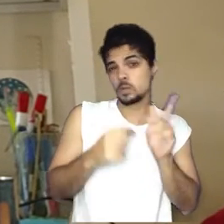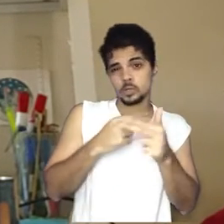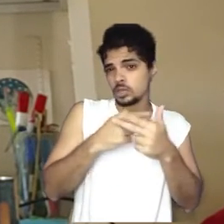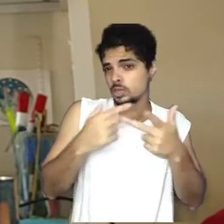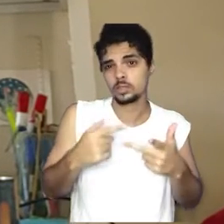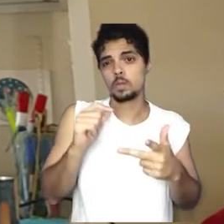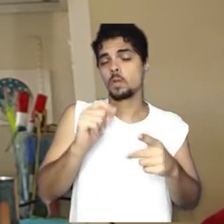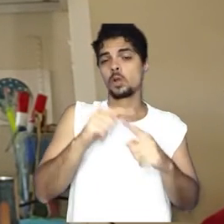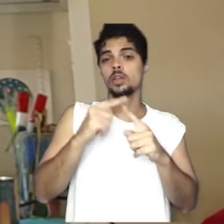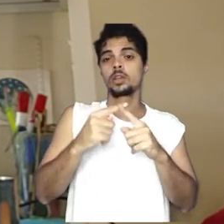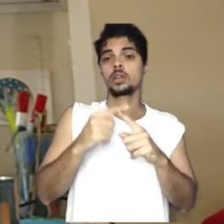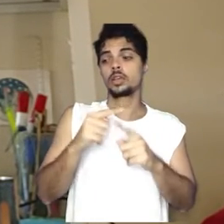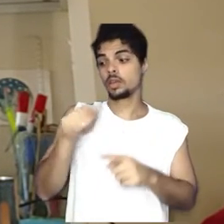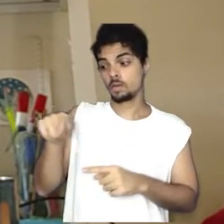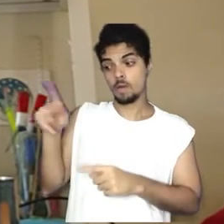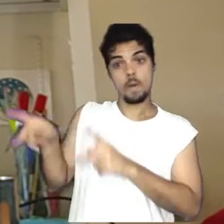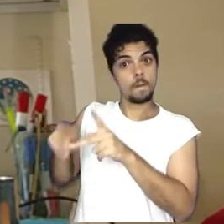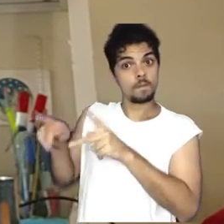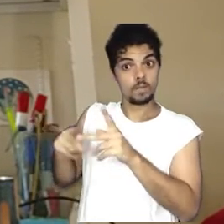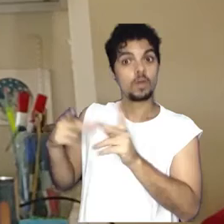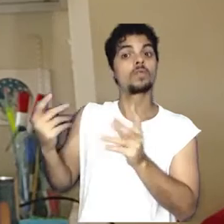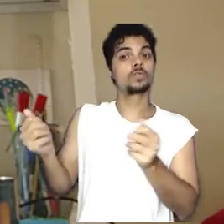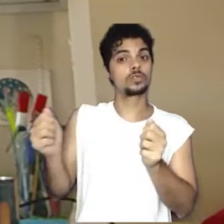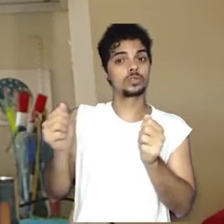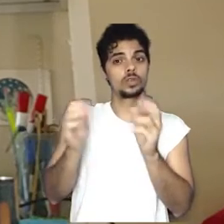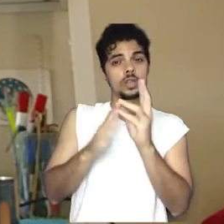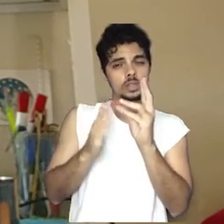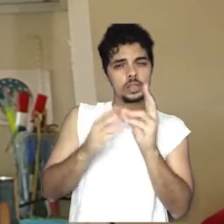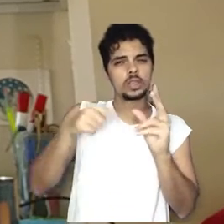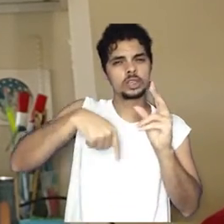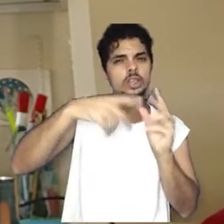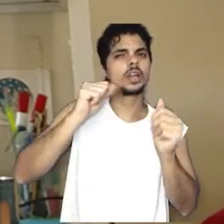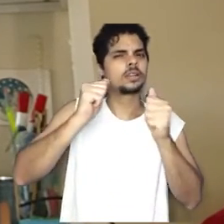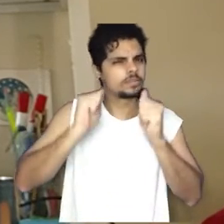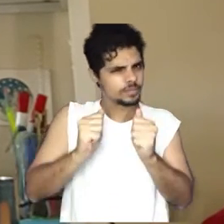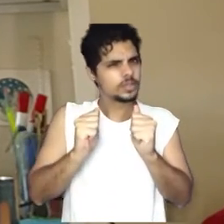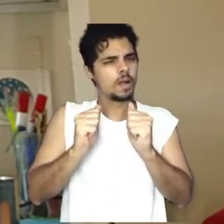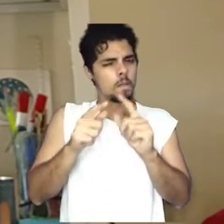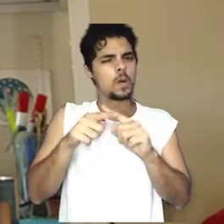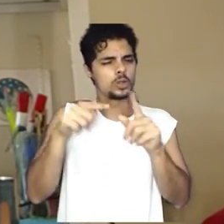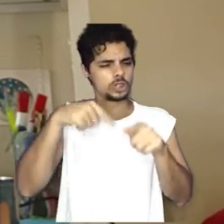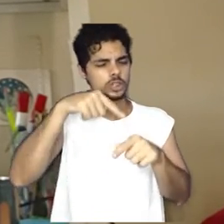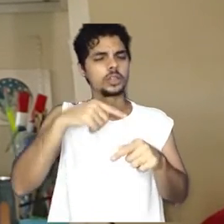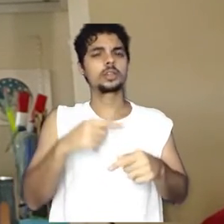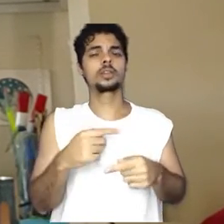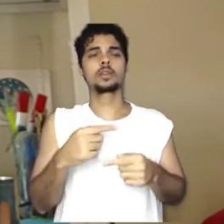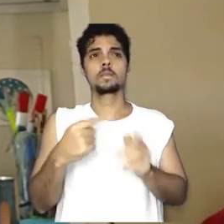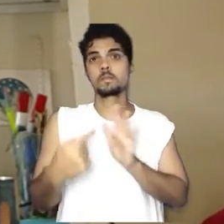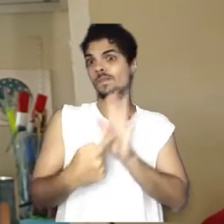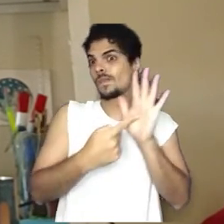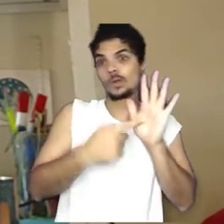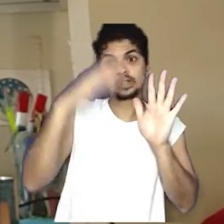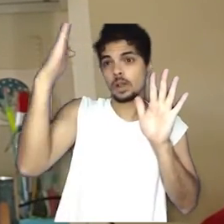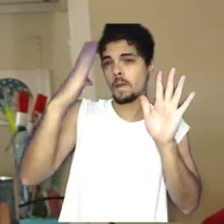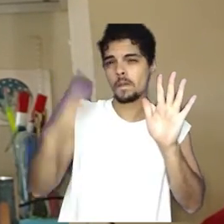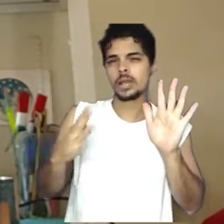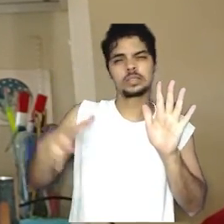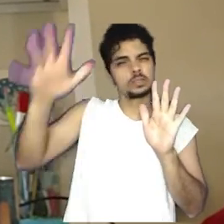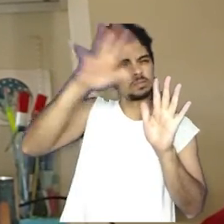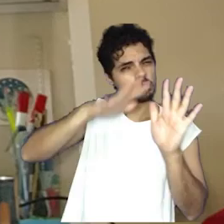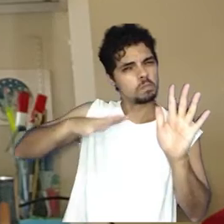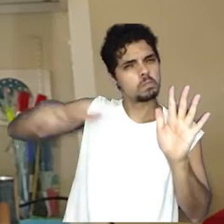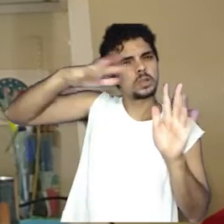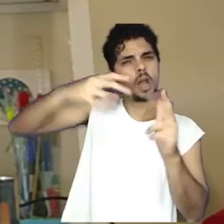participação indígena dentro de um processo político que é tão marcante do que é o Brasil, do que é um